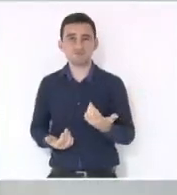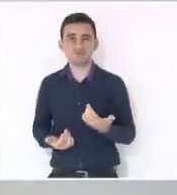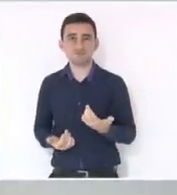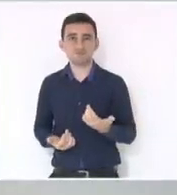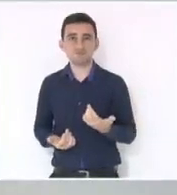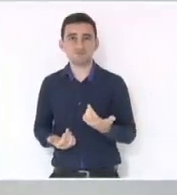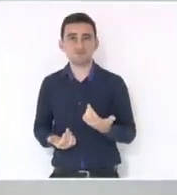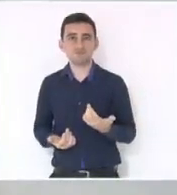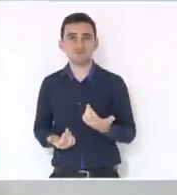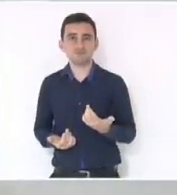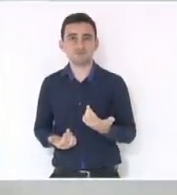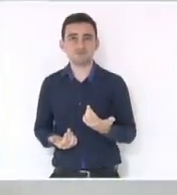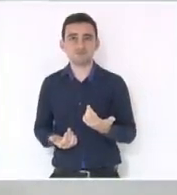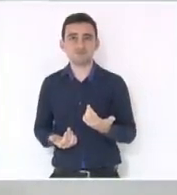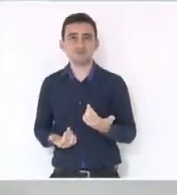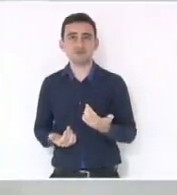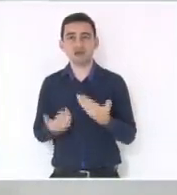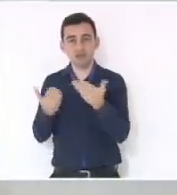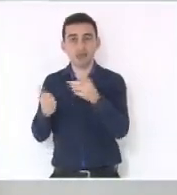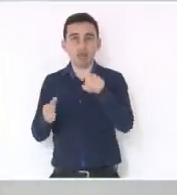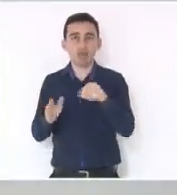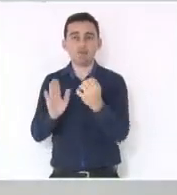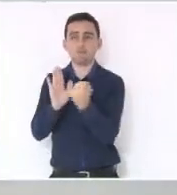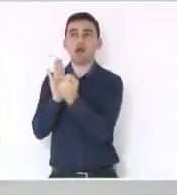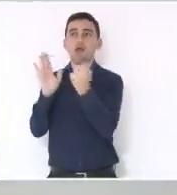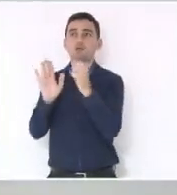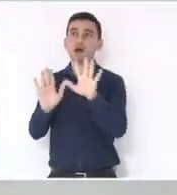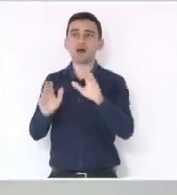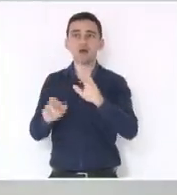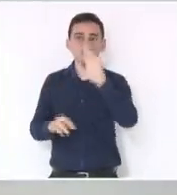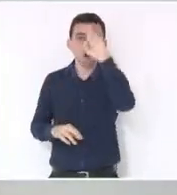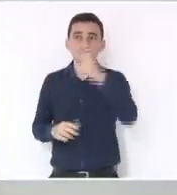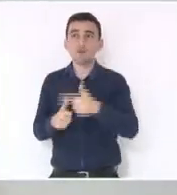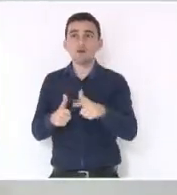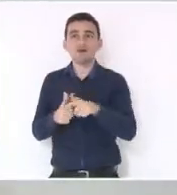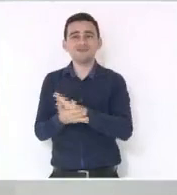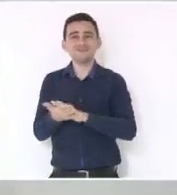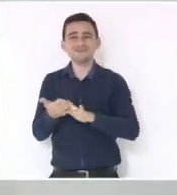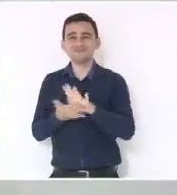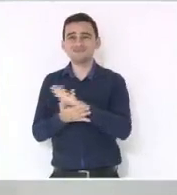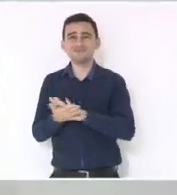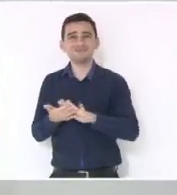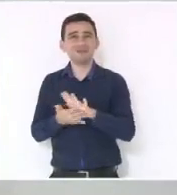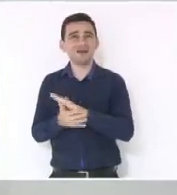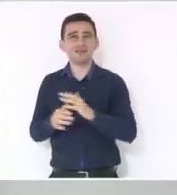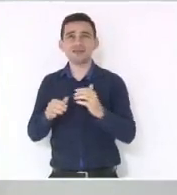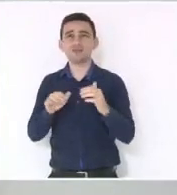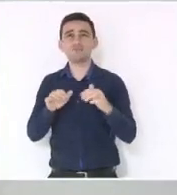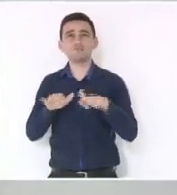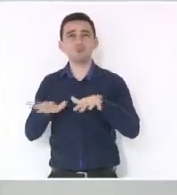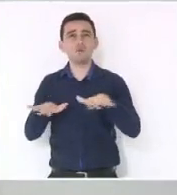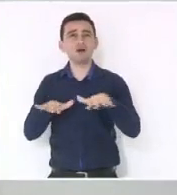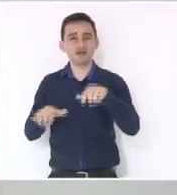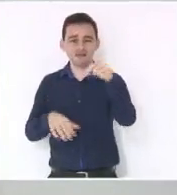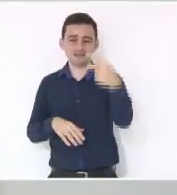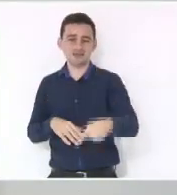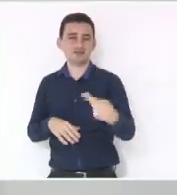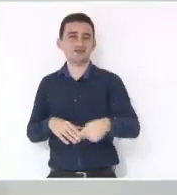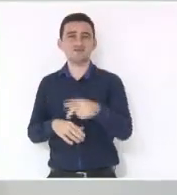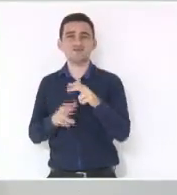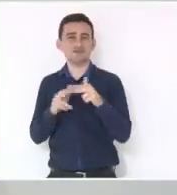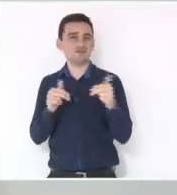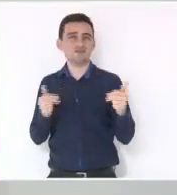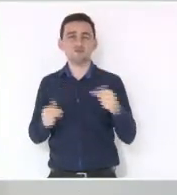pode ser um marco, mas não resolve o problema de mobilidade da Grande Florianópolis.